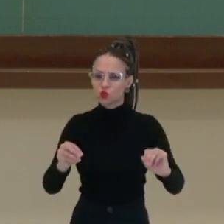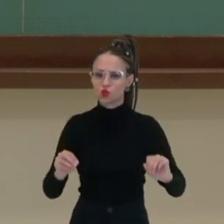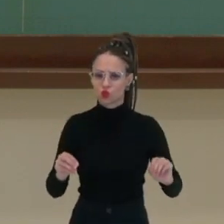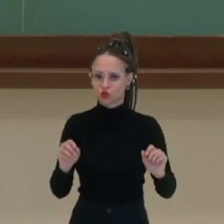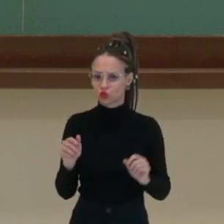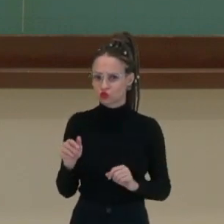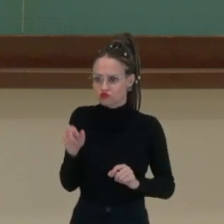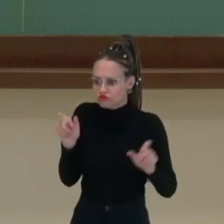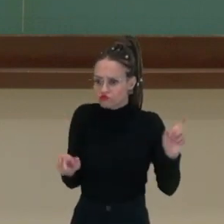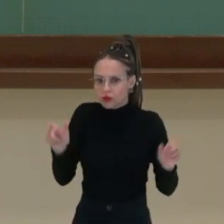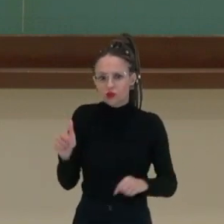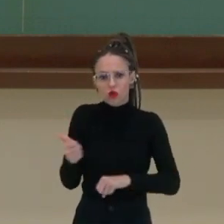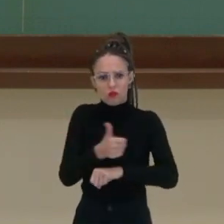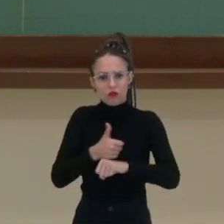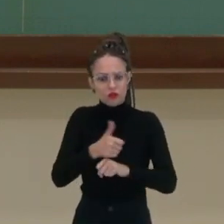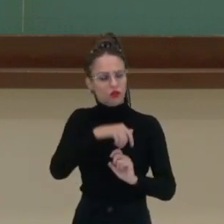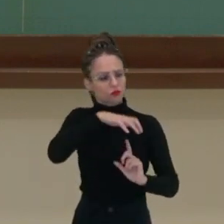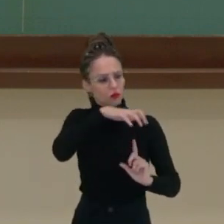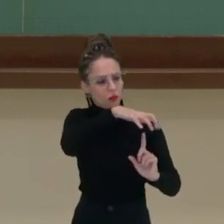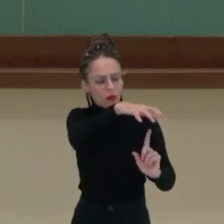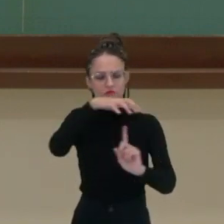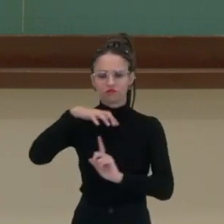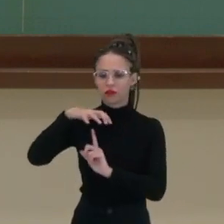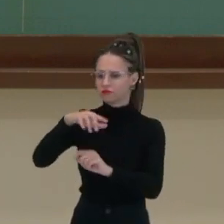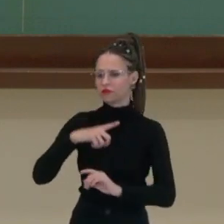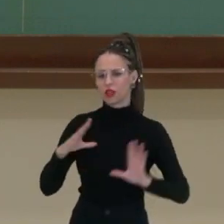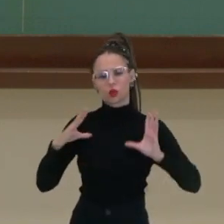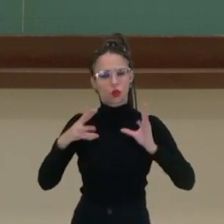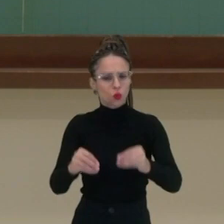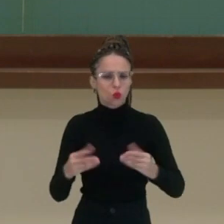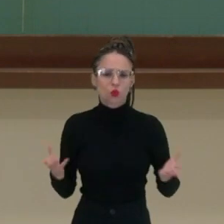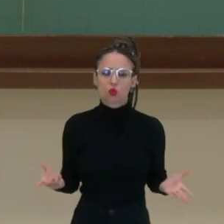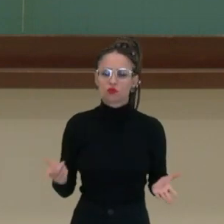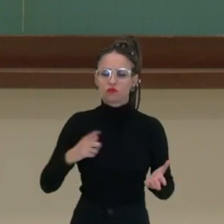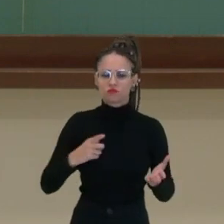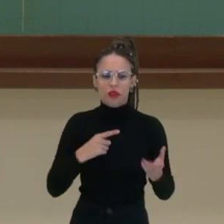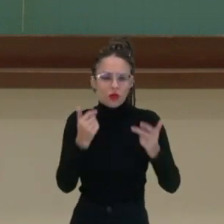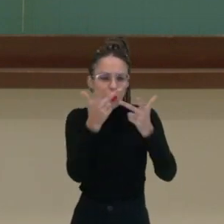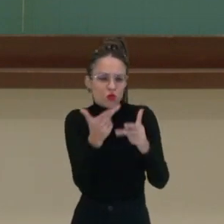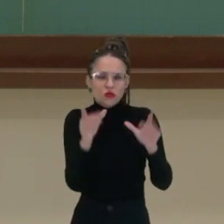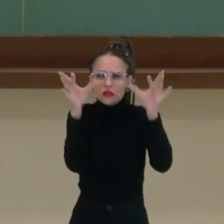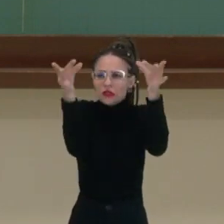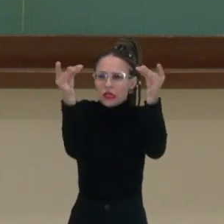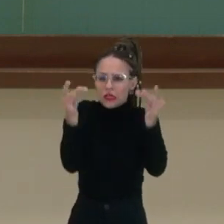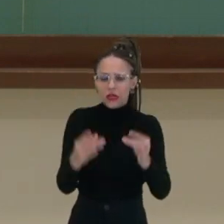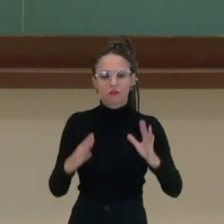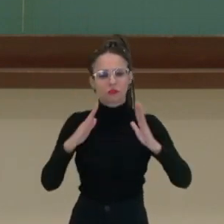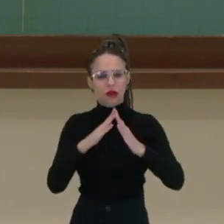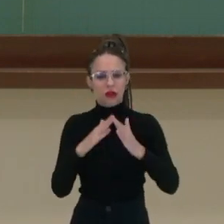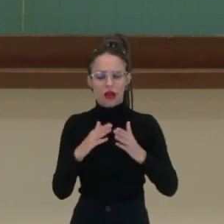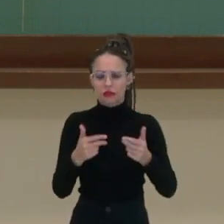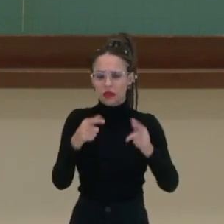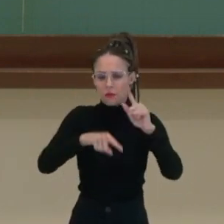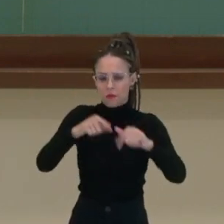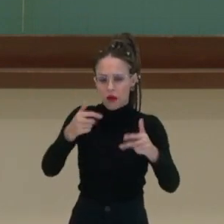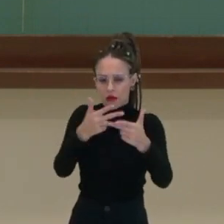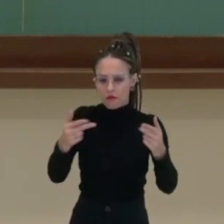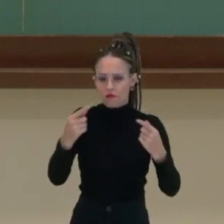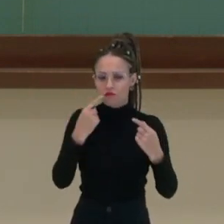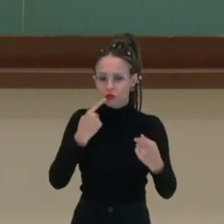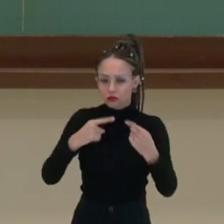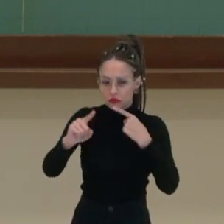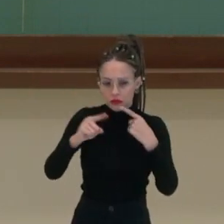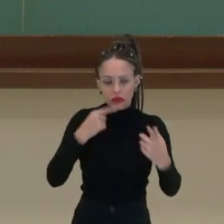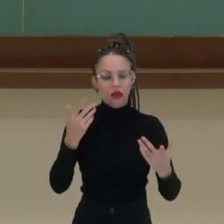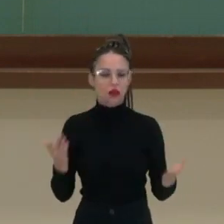da cidade vão lá e ali tem de tudo, tem desde enfeites para casa, instrumentos musicais, né?